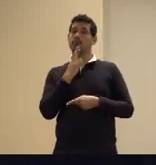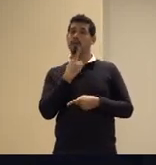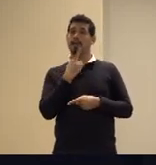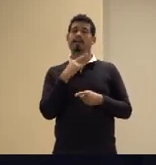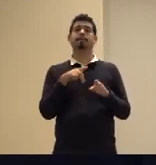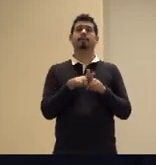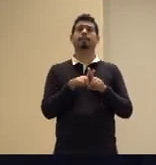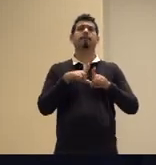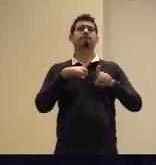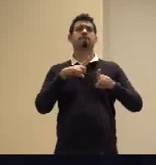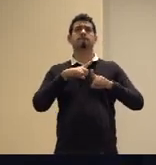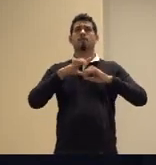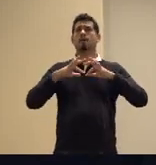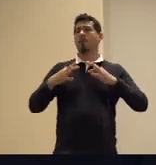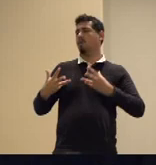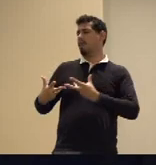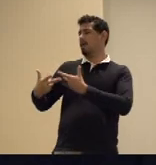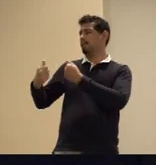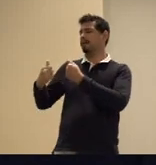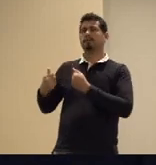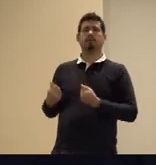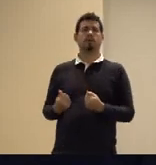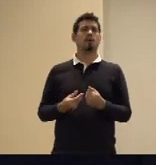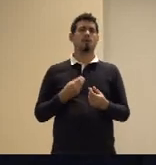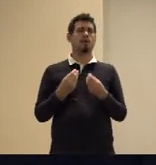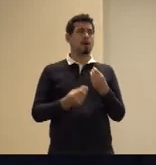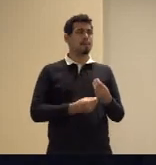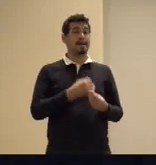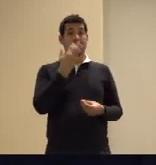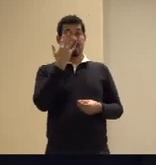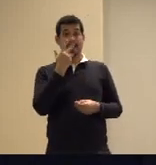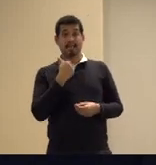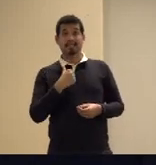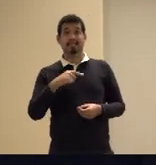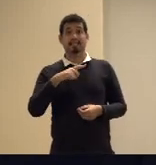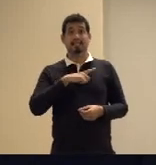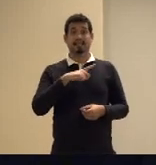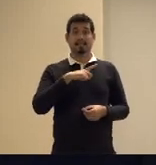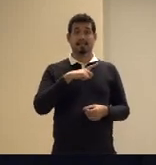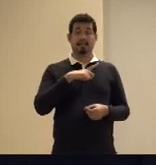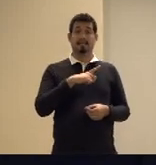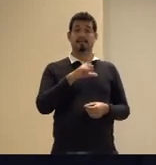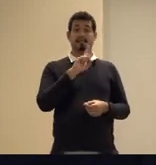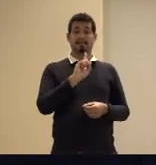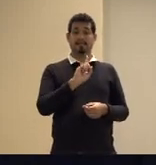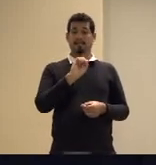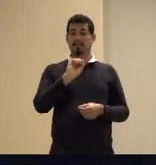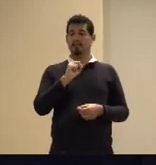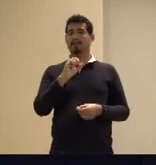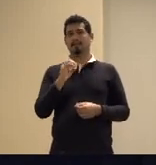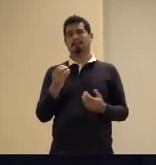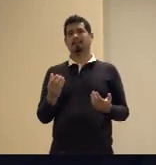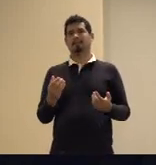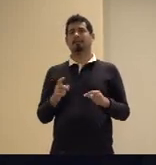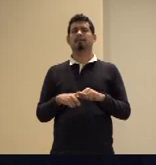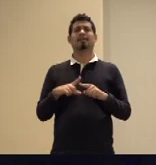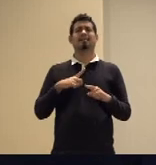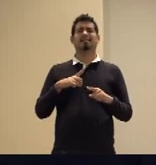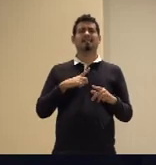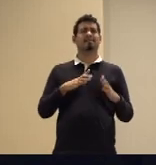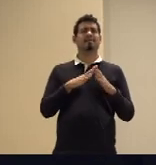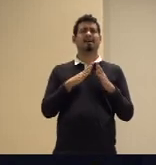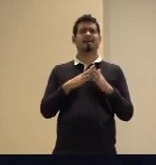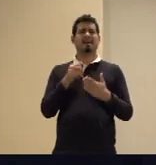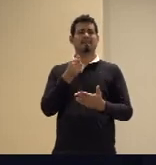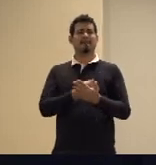6 meses no acolhimento ali, né? E o que é 6 meses? Para uma criança que tem 180 dias para ficar no acolhimento. Então, está numa carta